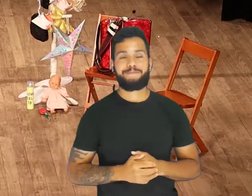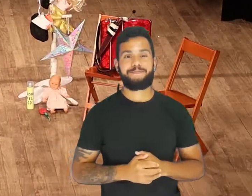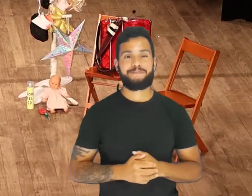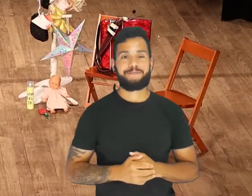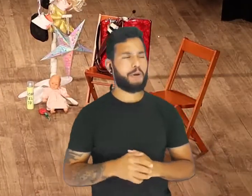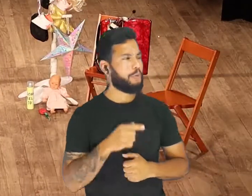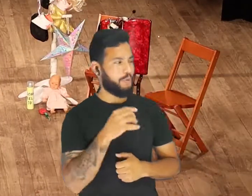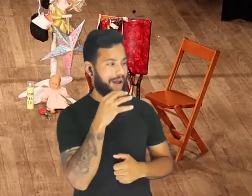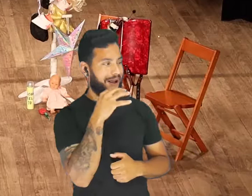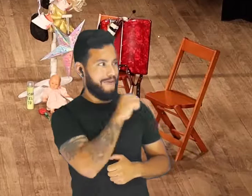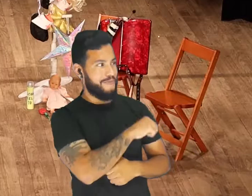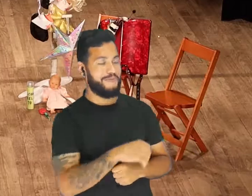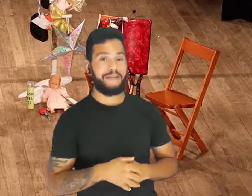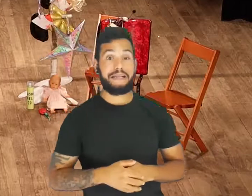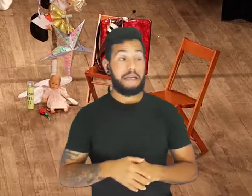Vai.